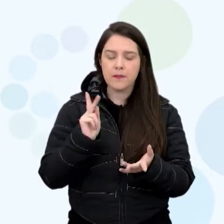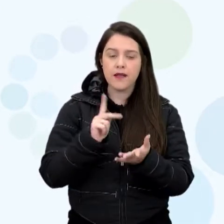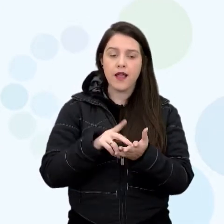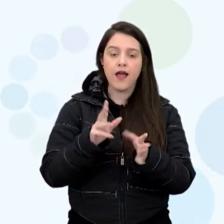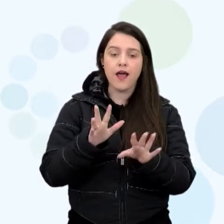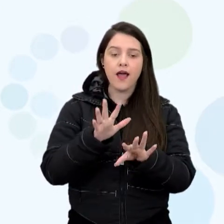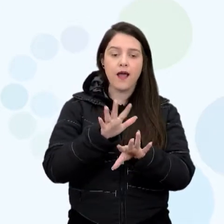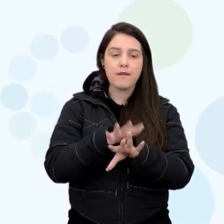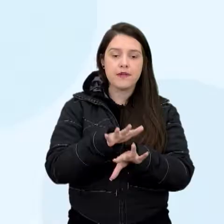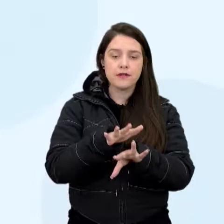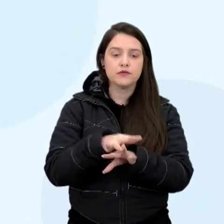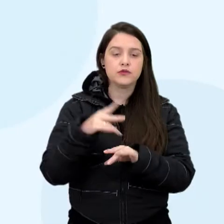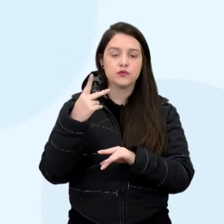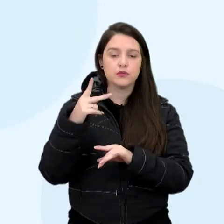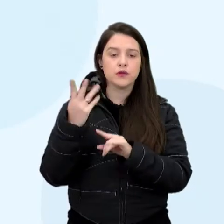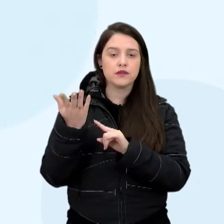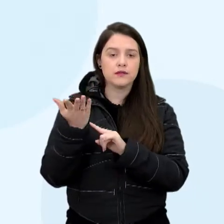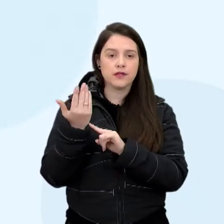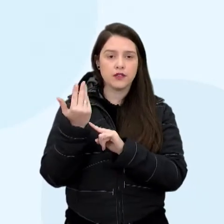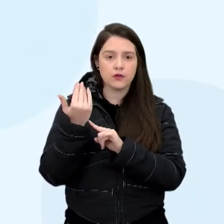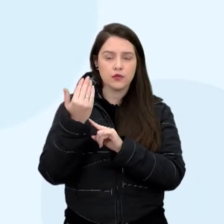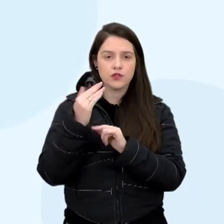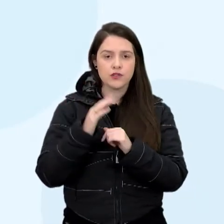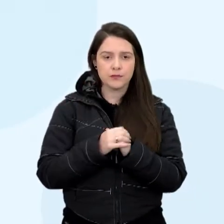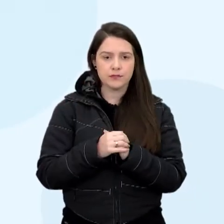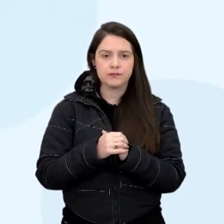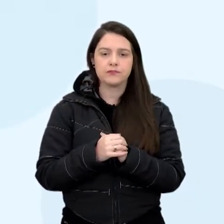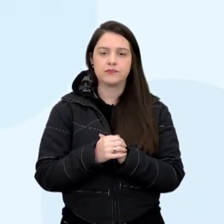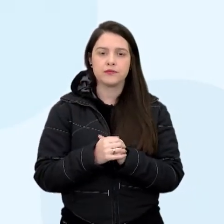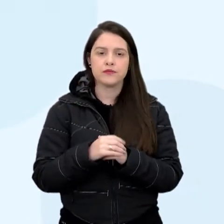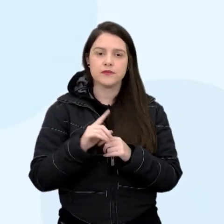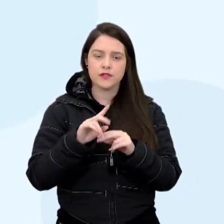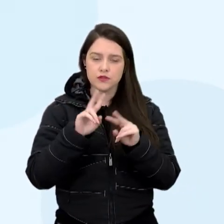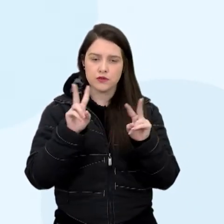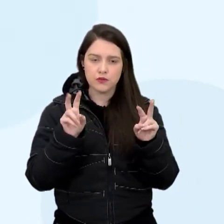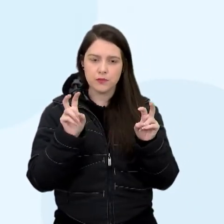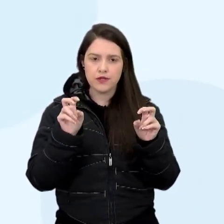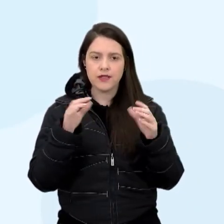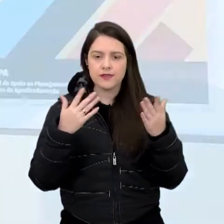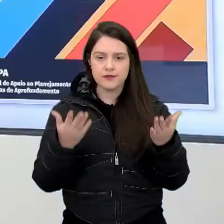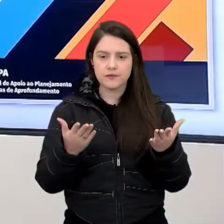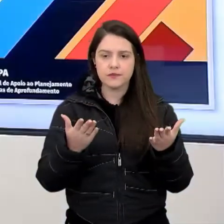matemática e suas tecnologias. Falamos muito, né, sobre essa